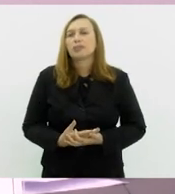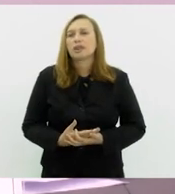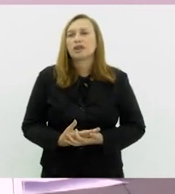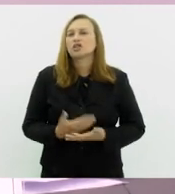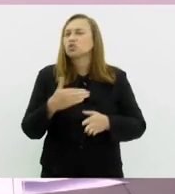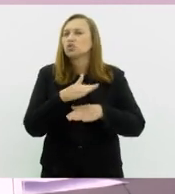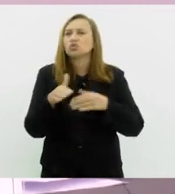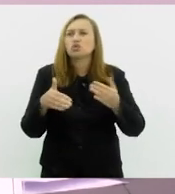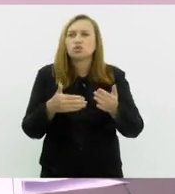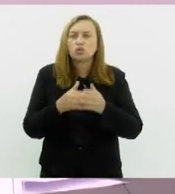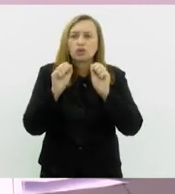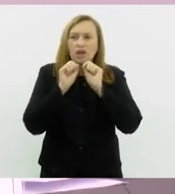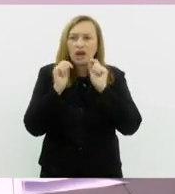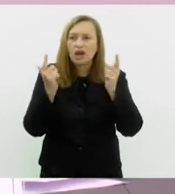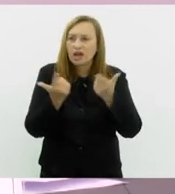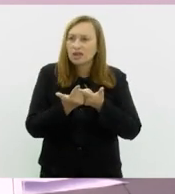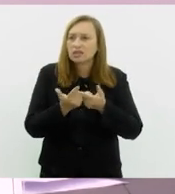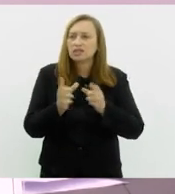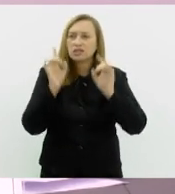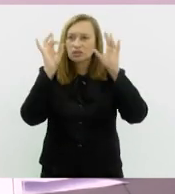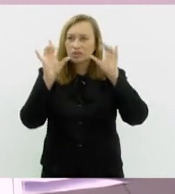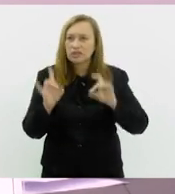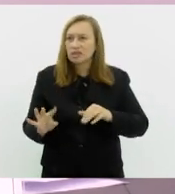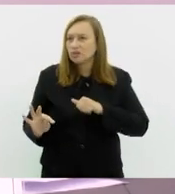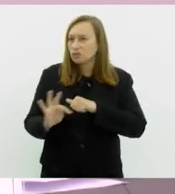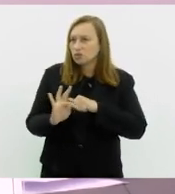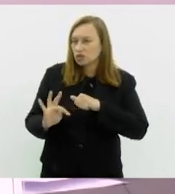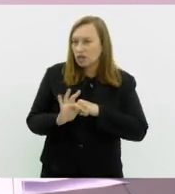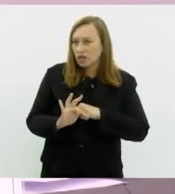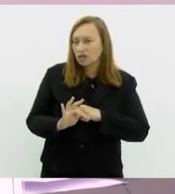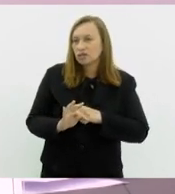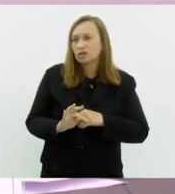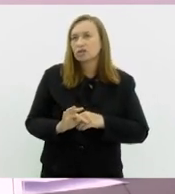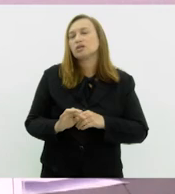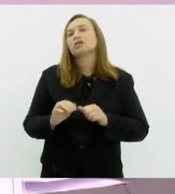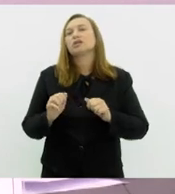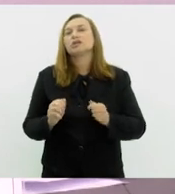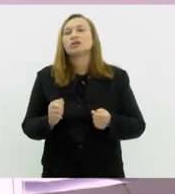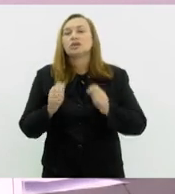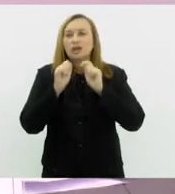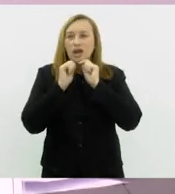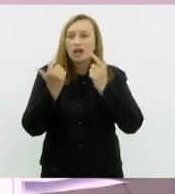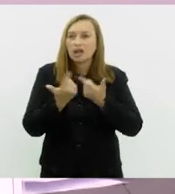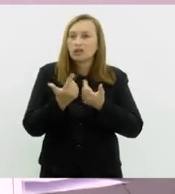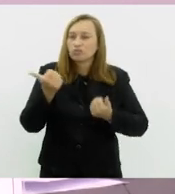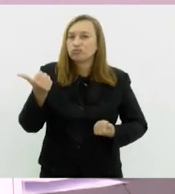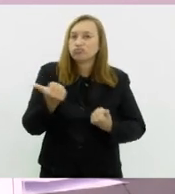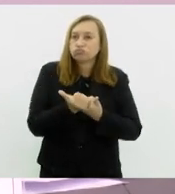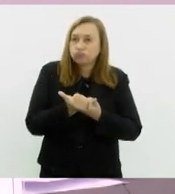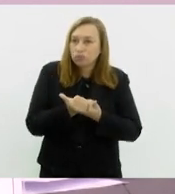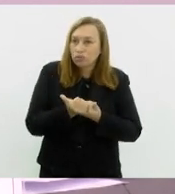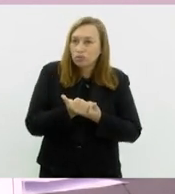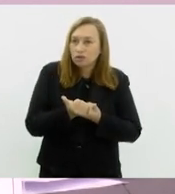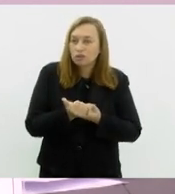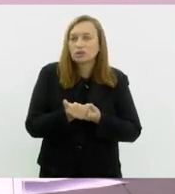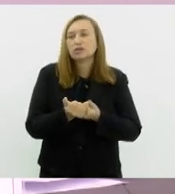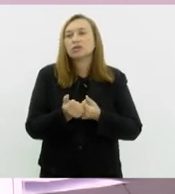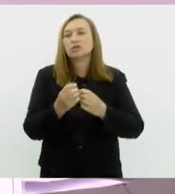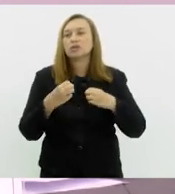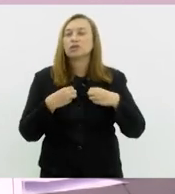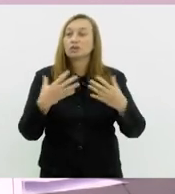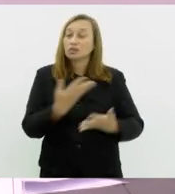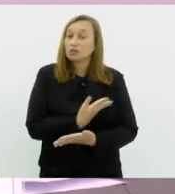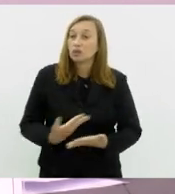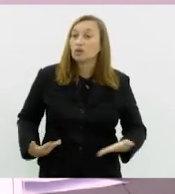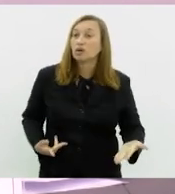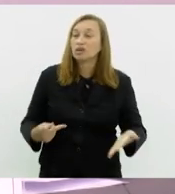de toda a Assembleia Legislativa, em especial os técnicos e as técnicas da Assembleia Legislativa que deram suporte para essa audiência acontecer.